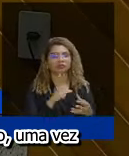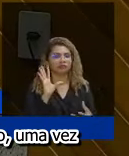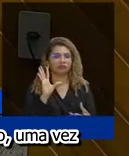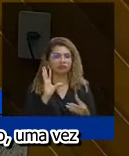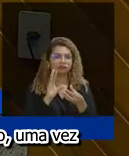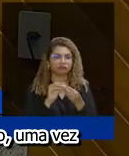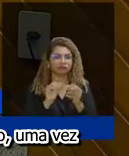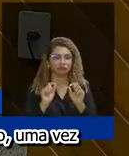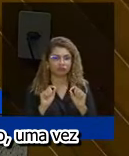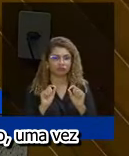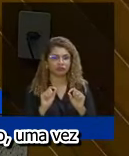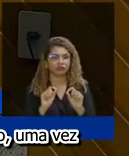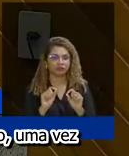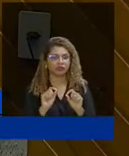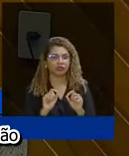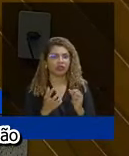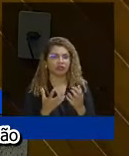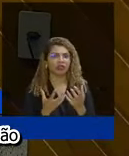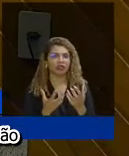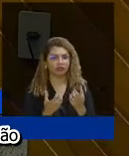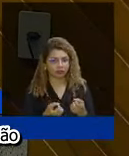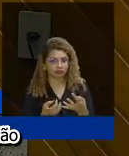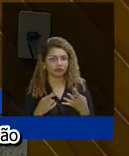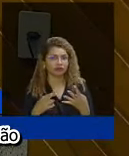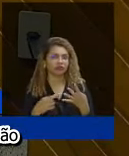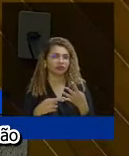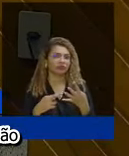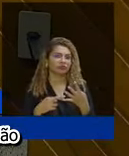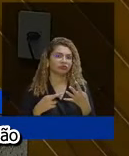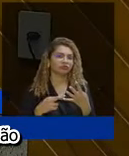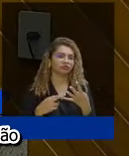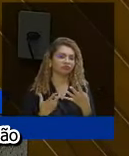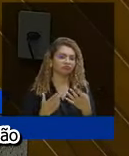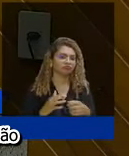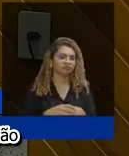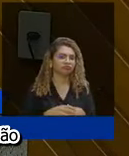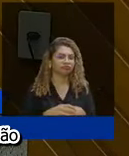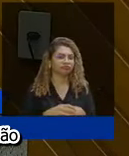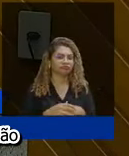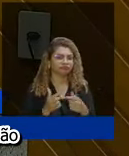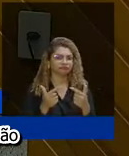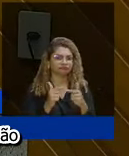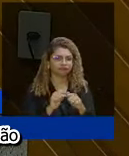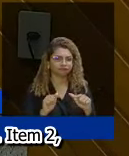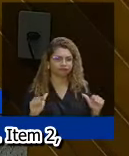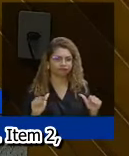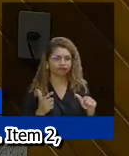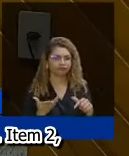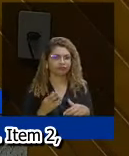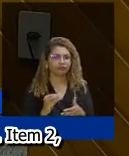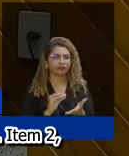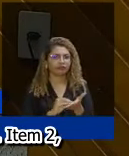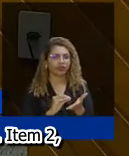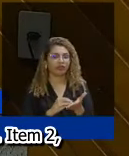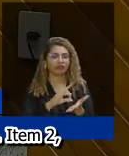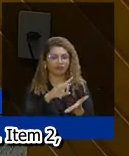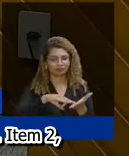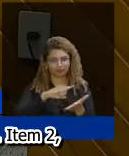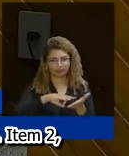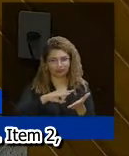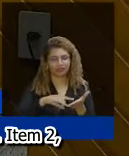o improvimento do recurso, uma vez que item 1, a ausência de quitação eleitoral tem o condão de ensejar o indeferimento